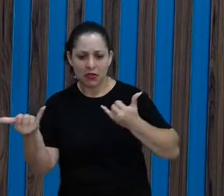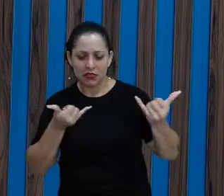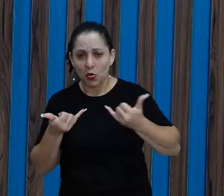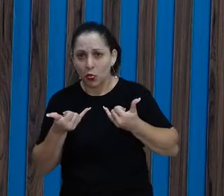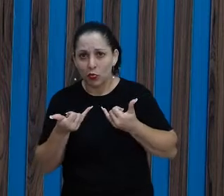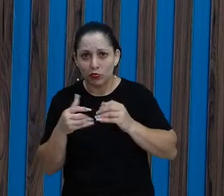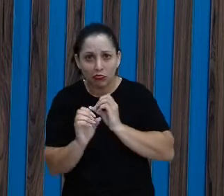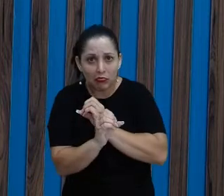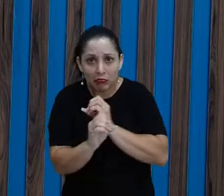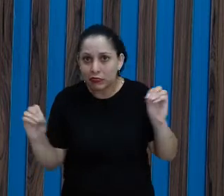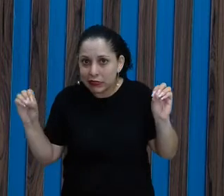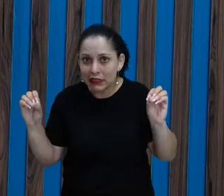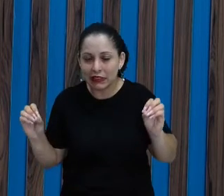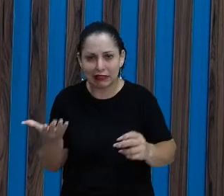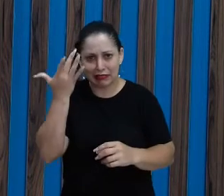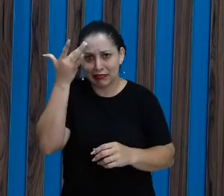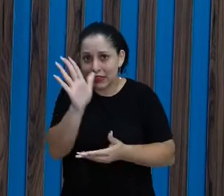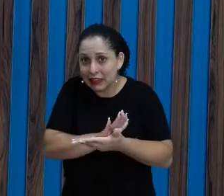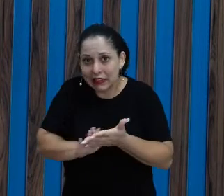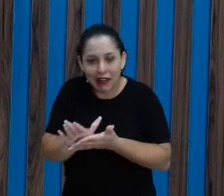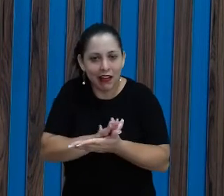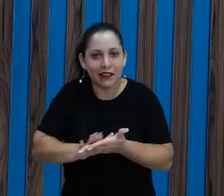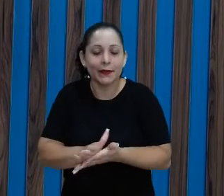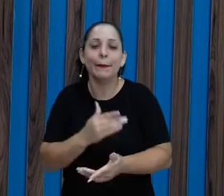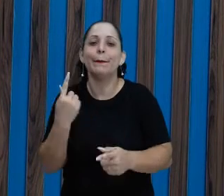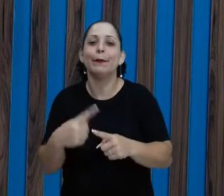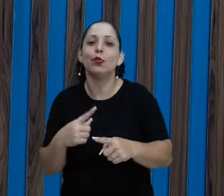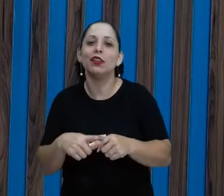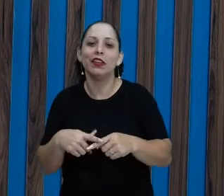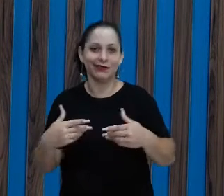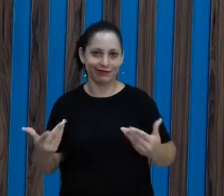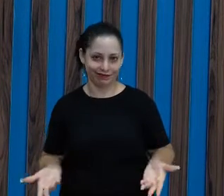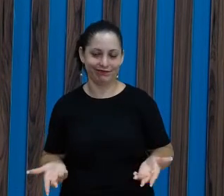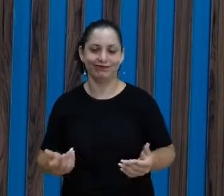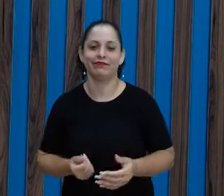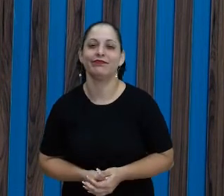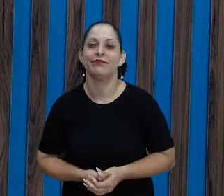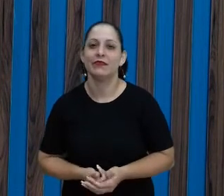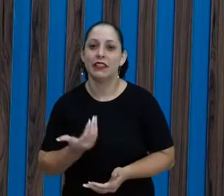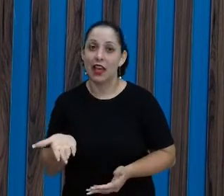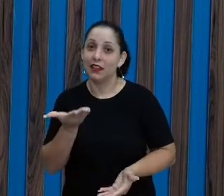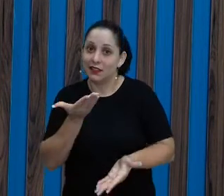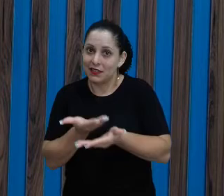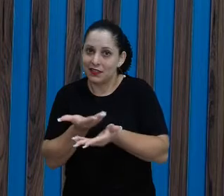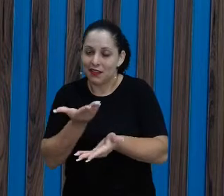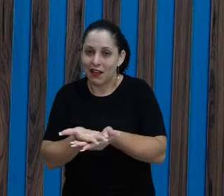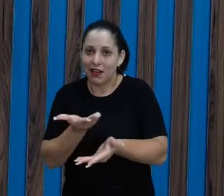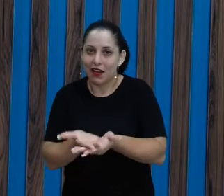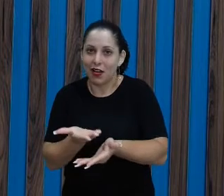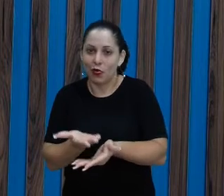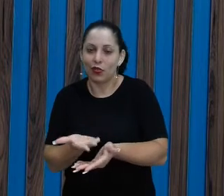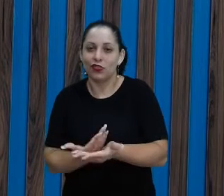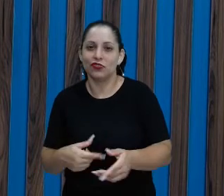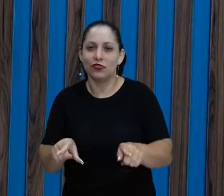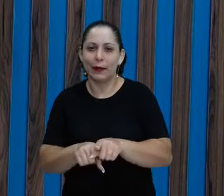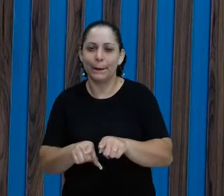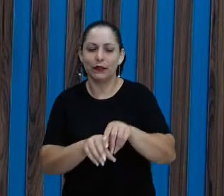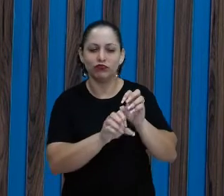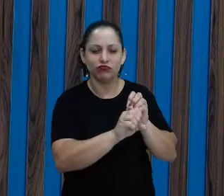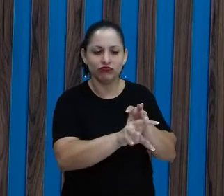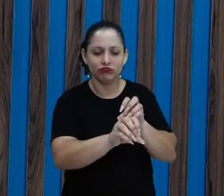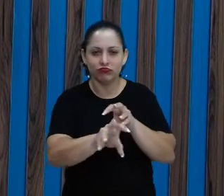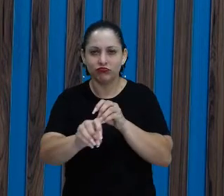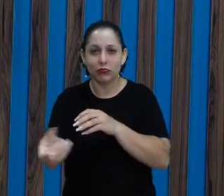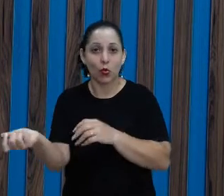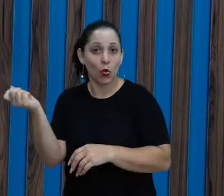isso? Porque a gente não sabe tanto sobre isso. E aí é através dessas aulas, é através da nossa educação que a